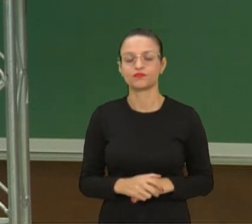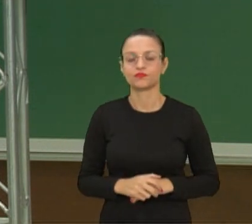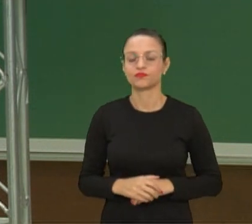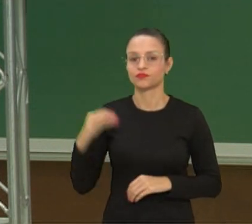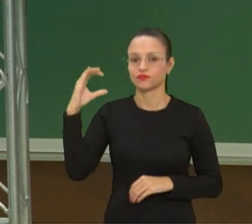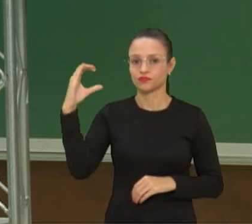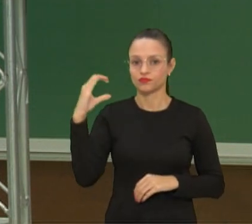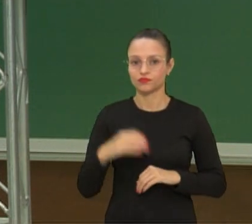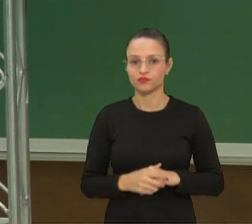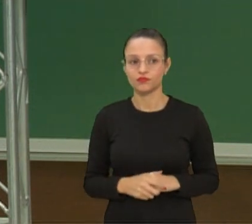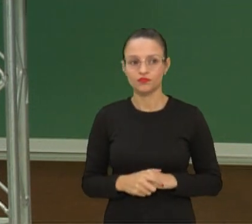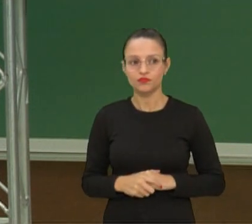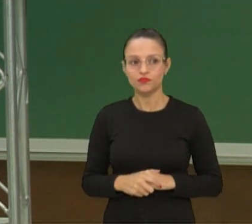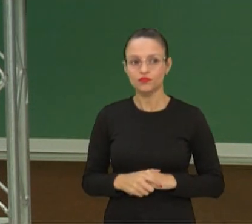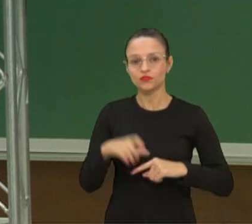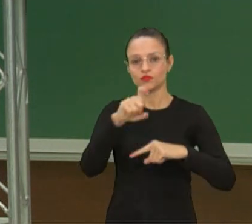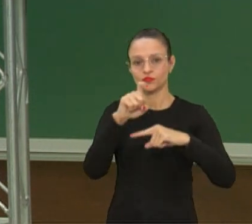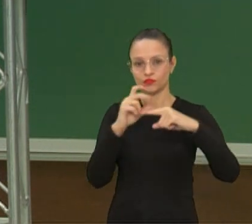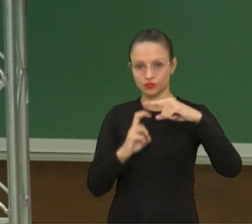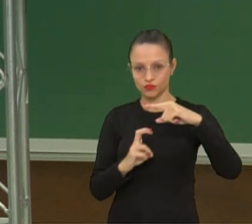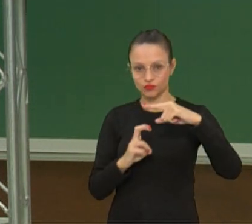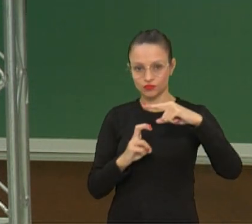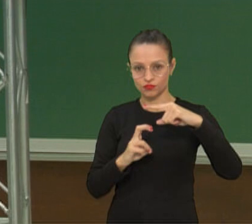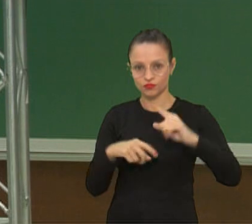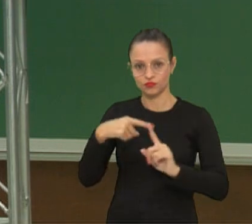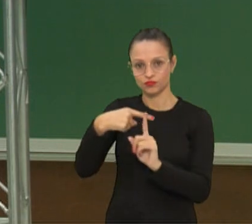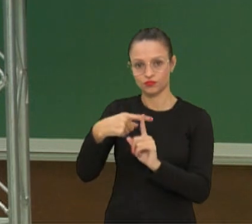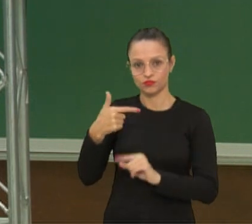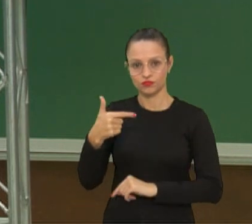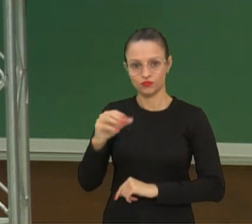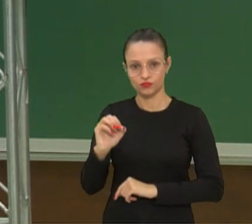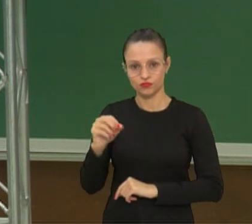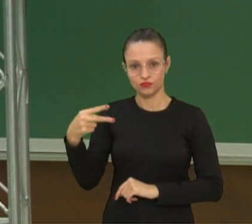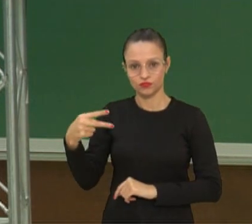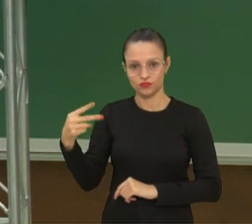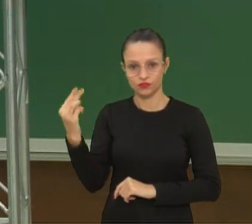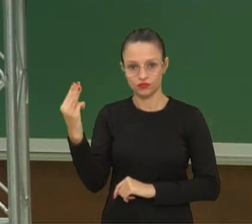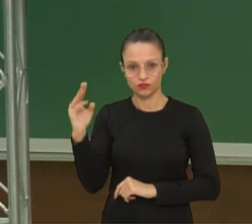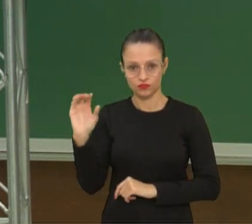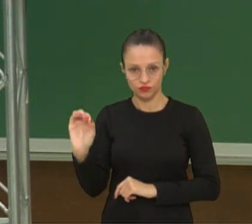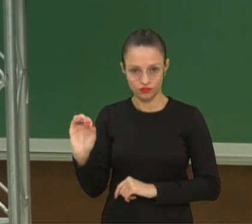Letra C, x sobre 5 mais 20 igual a 30.